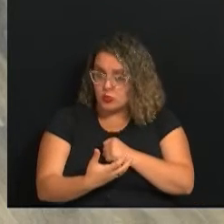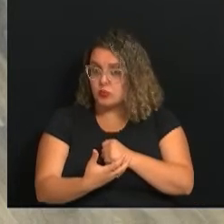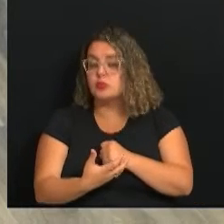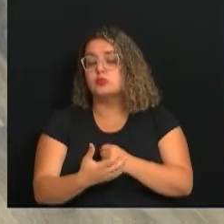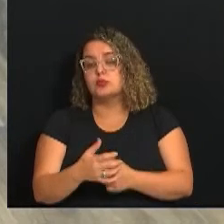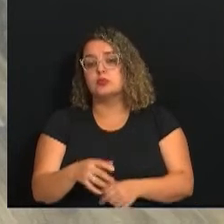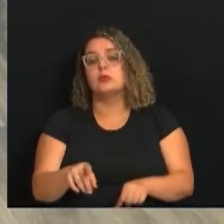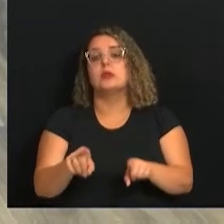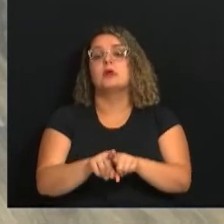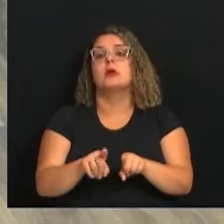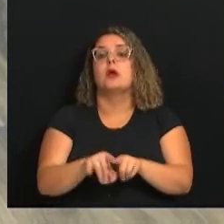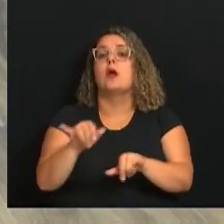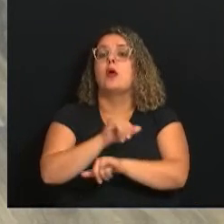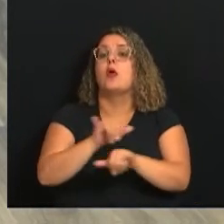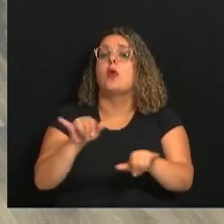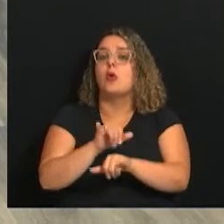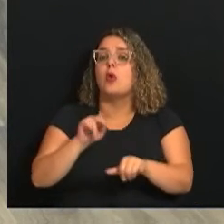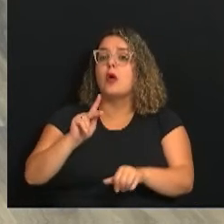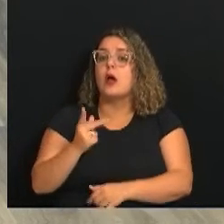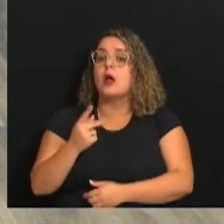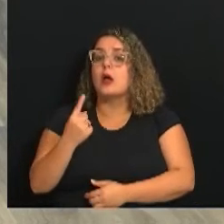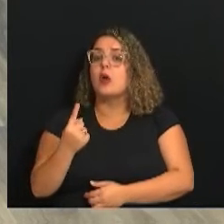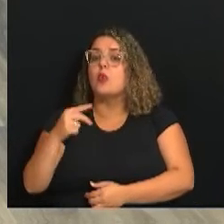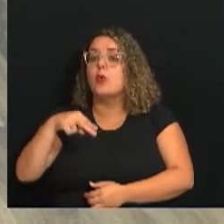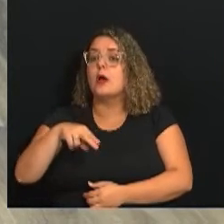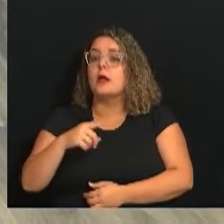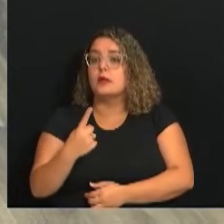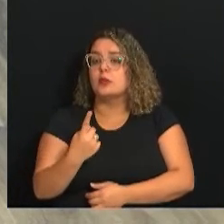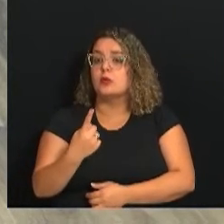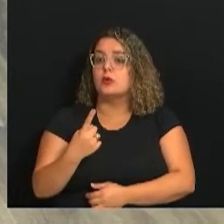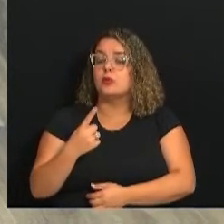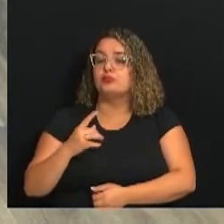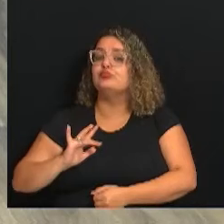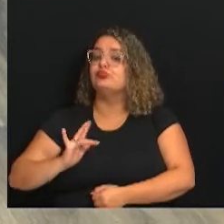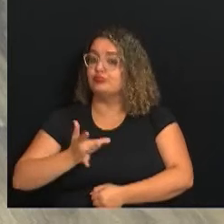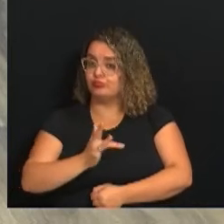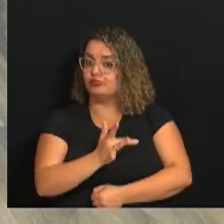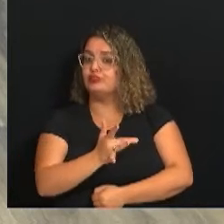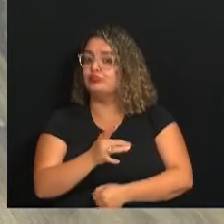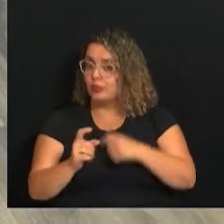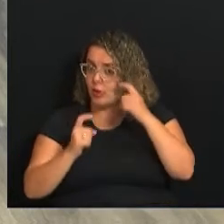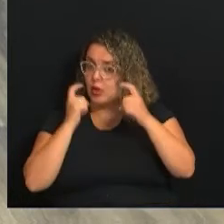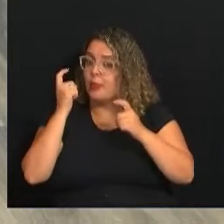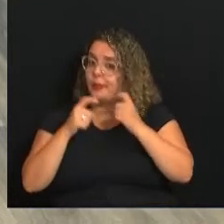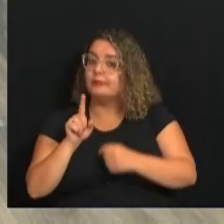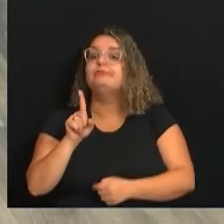também acontece aqui na cidade para os idosos.